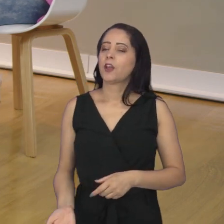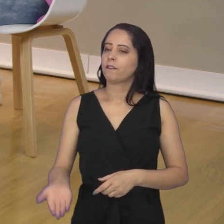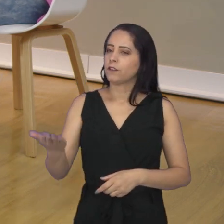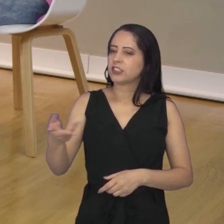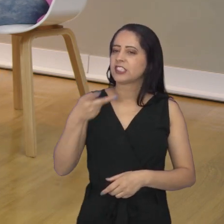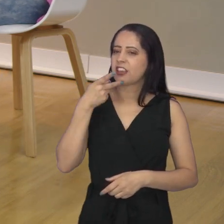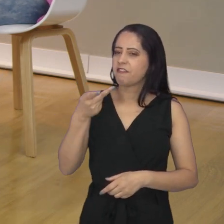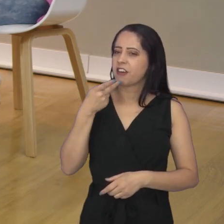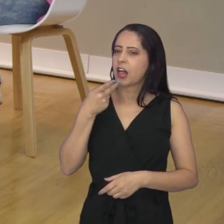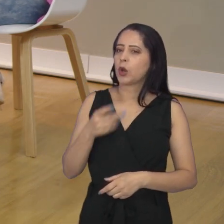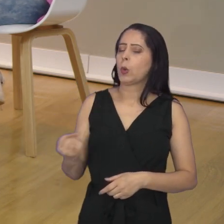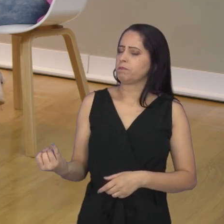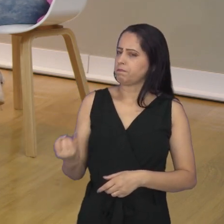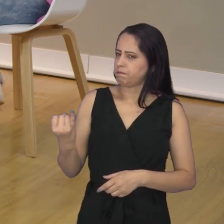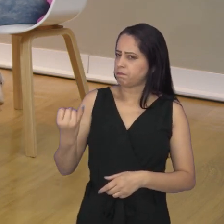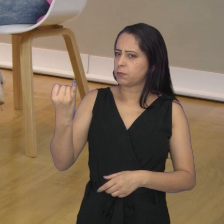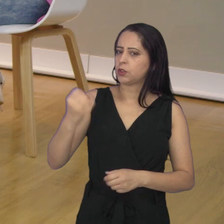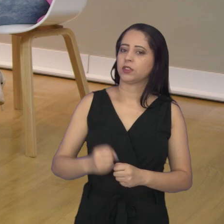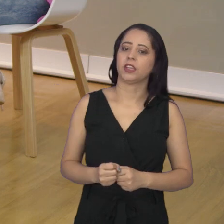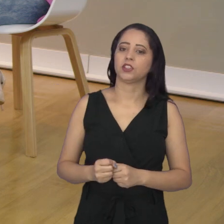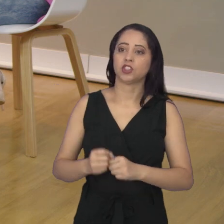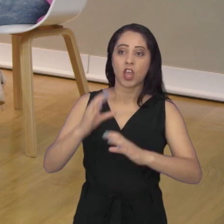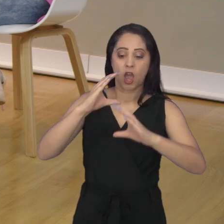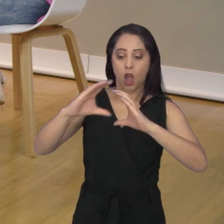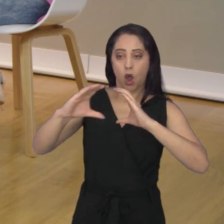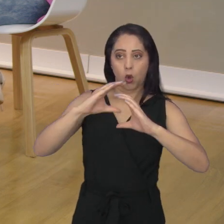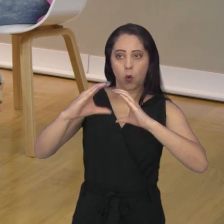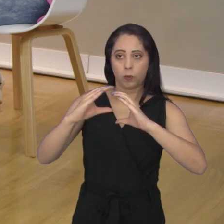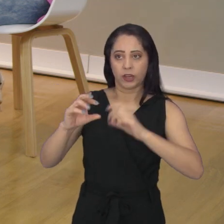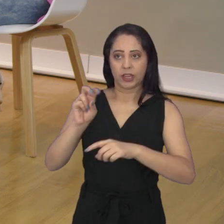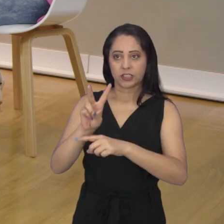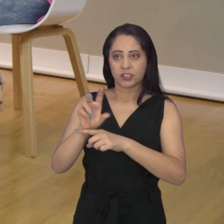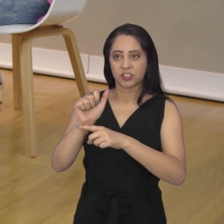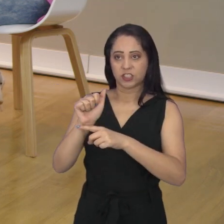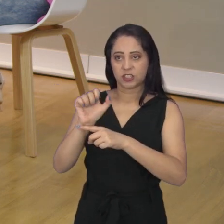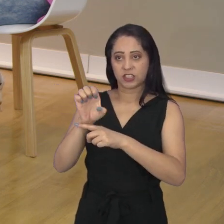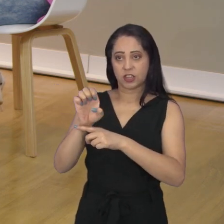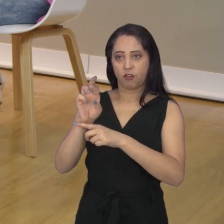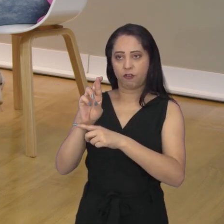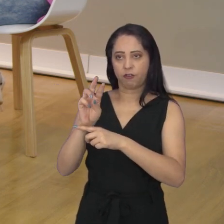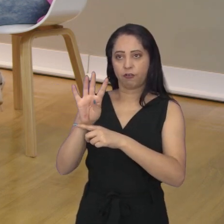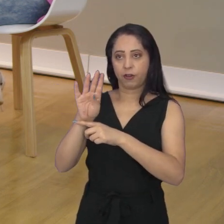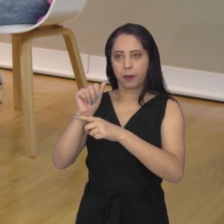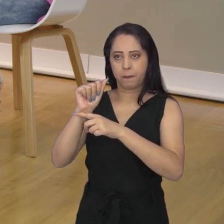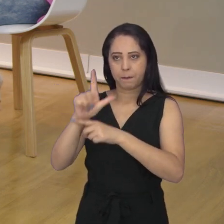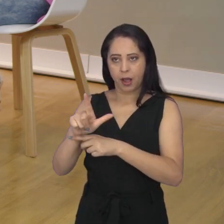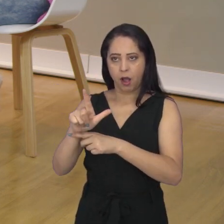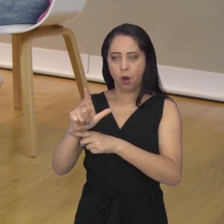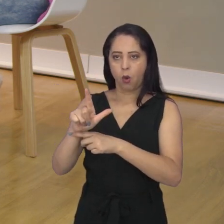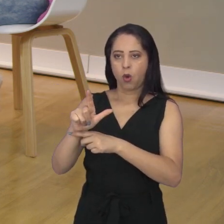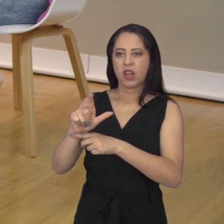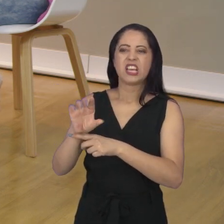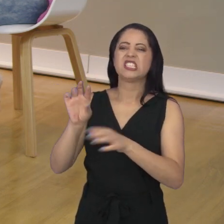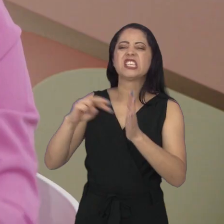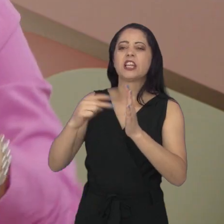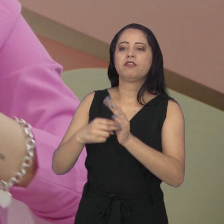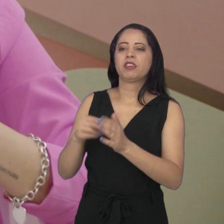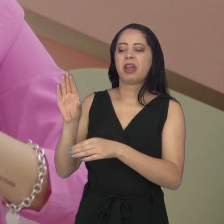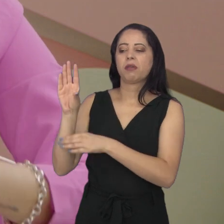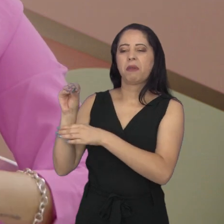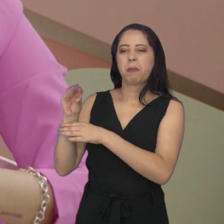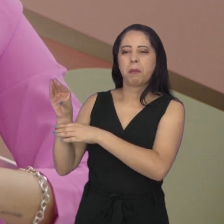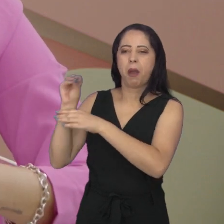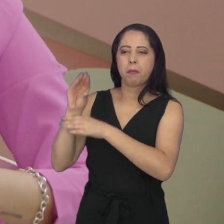num ponto muito importante. A comunicação verbal, ela é apenas 8% da comunicação como um todo. Então,